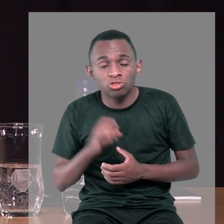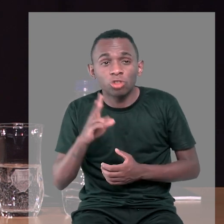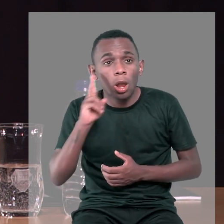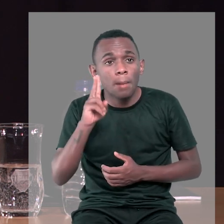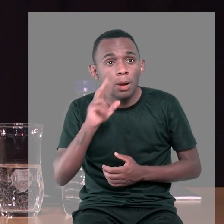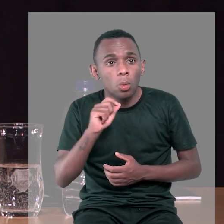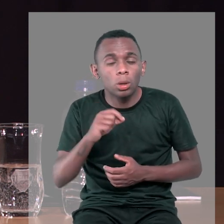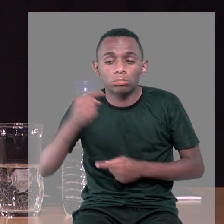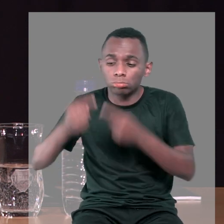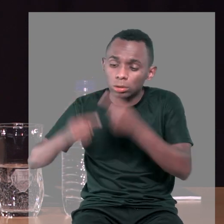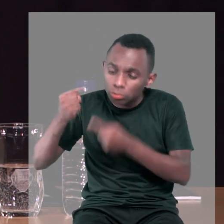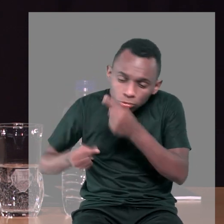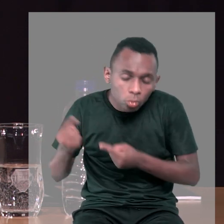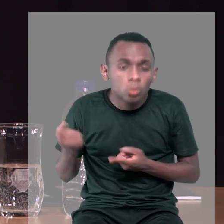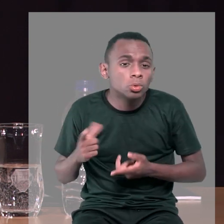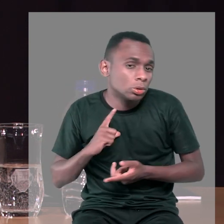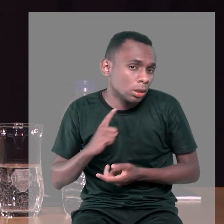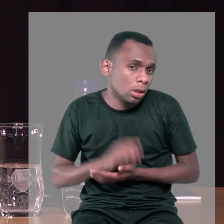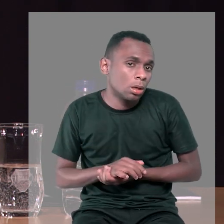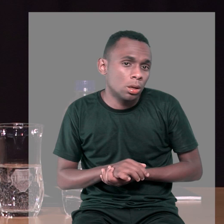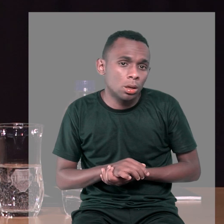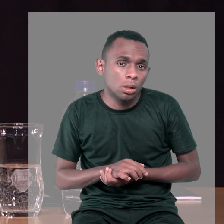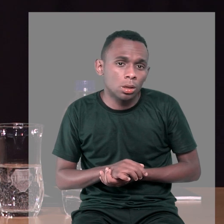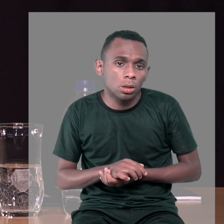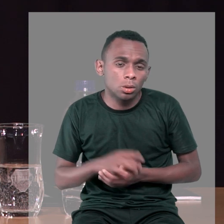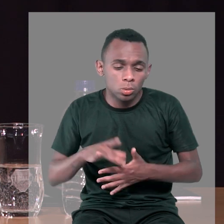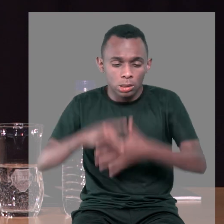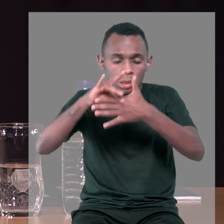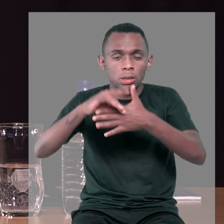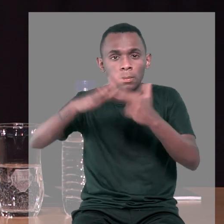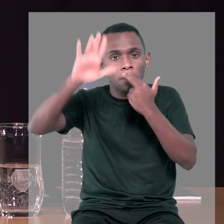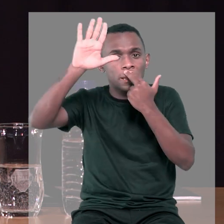Seus discursos eram repletos de profecias